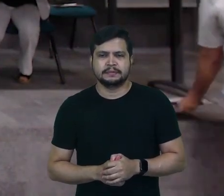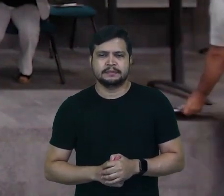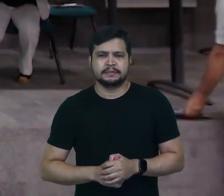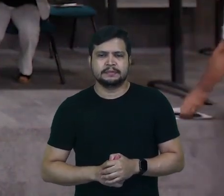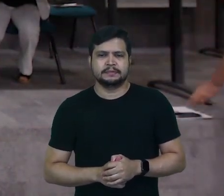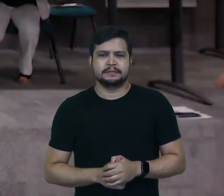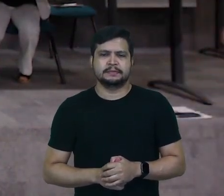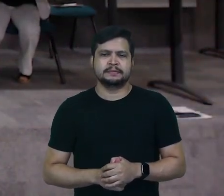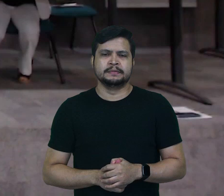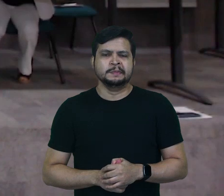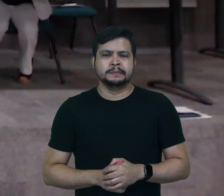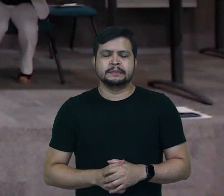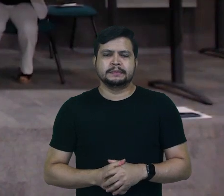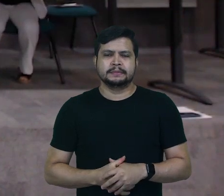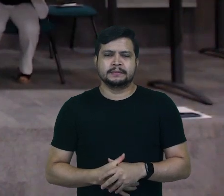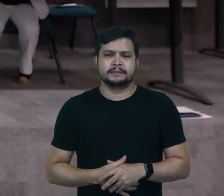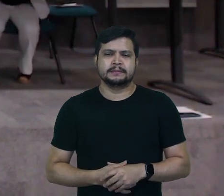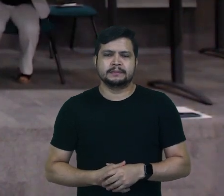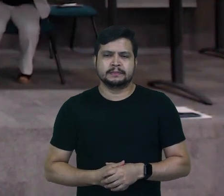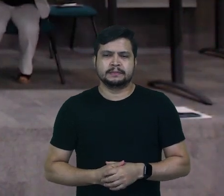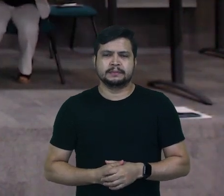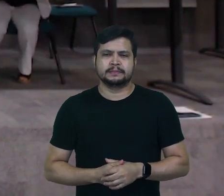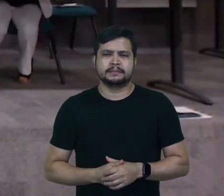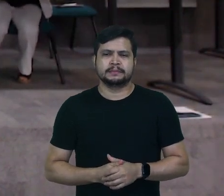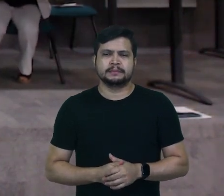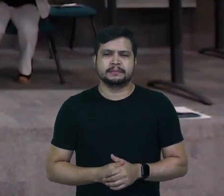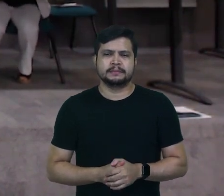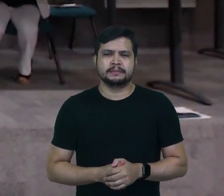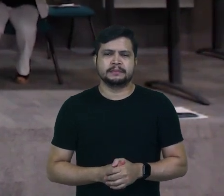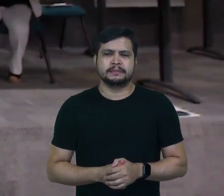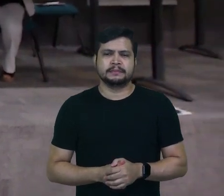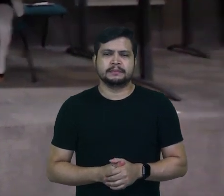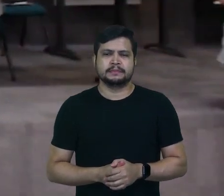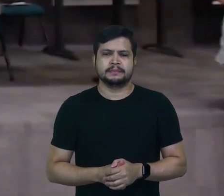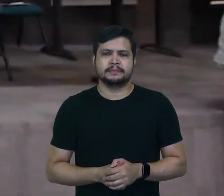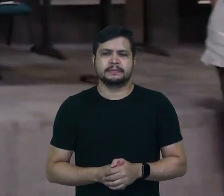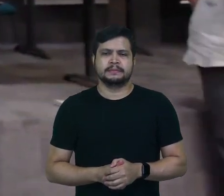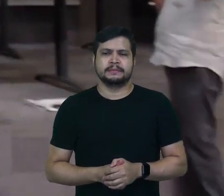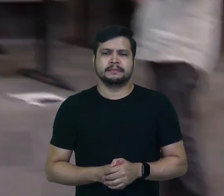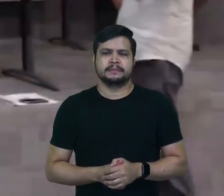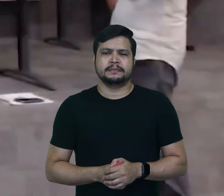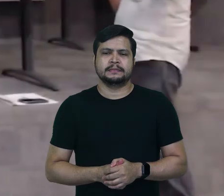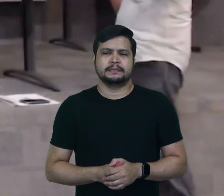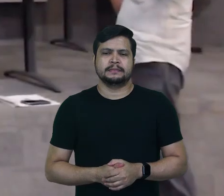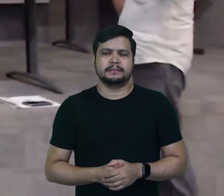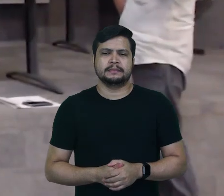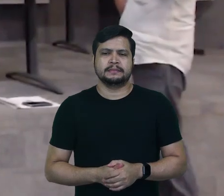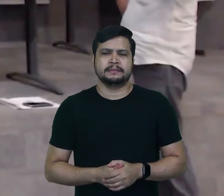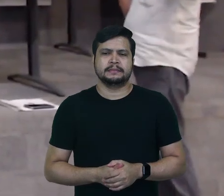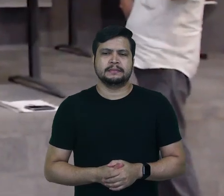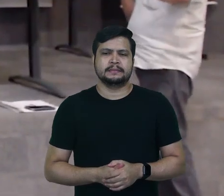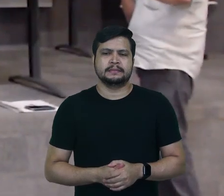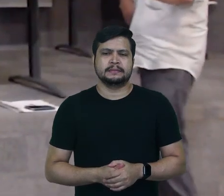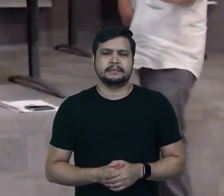Eu vou deixar com você, Ana Clara, porque depois eu faço as minhas perguntas. Eu sou sobralense, os que